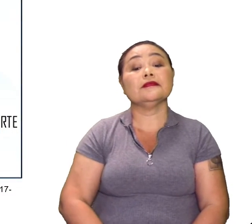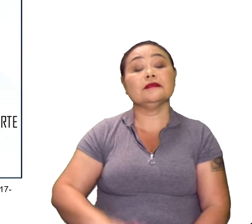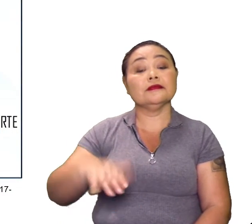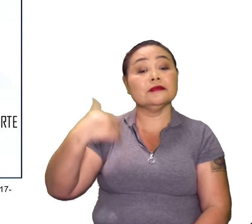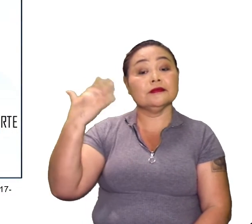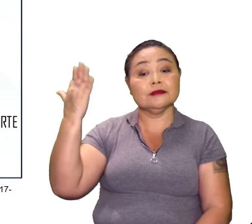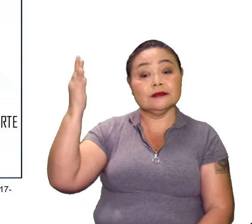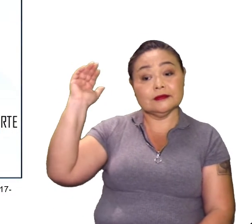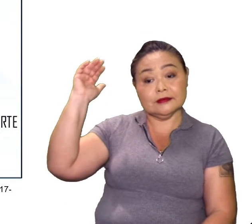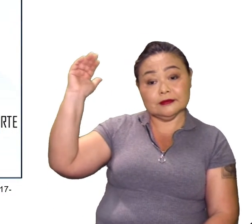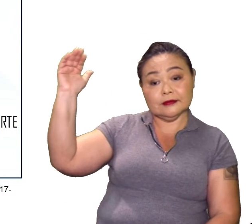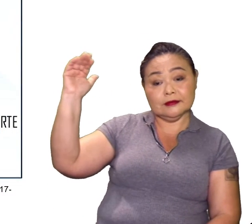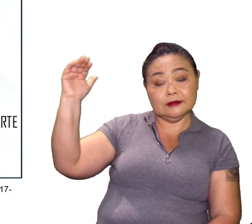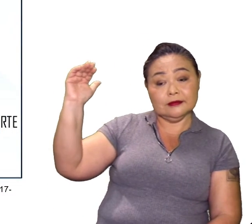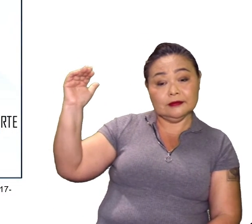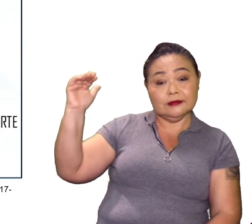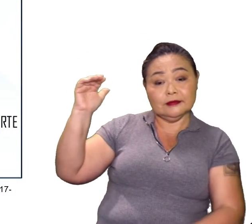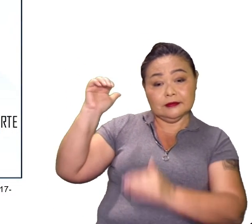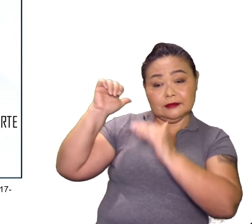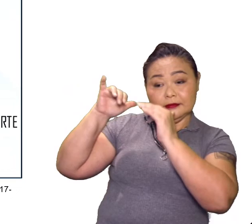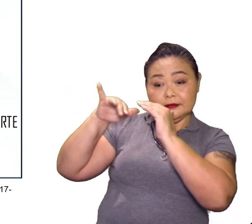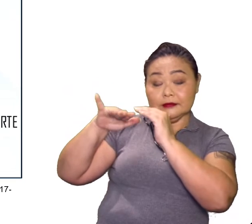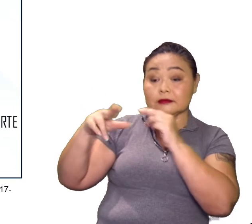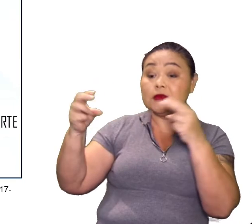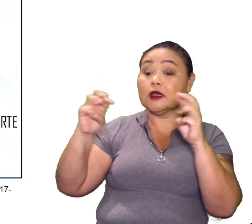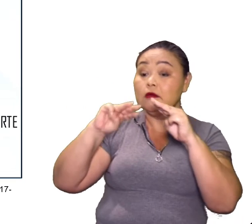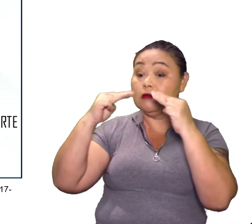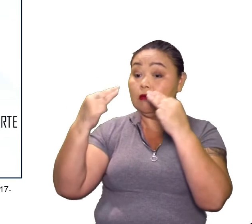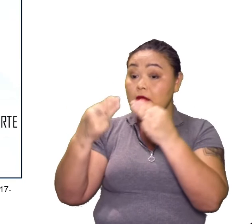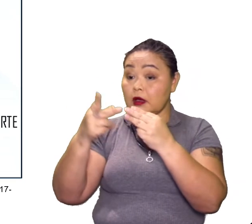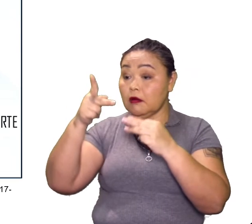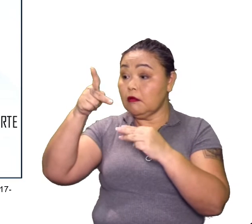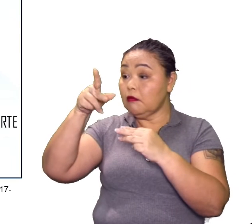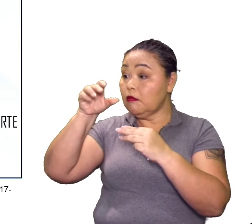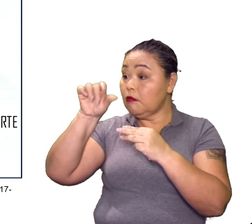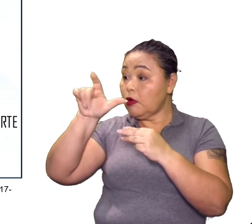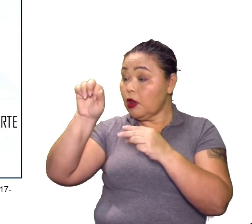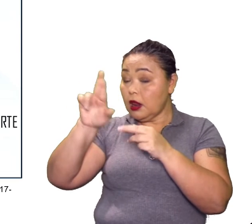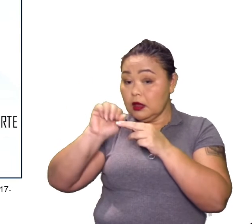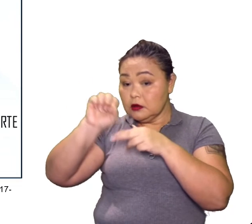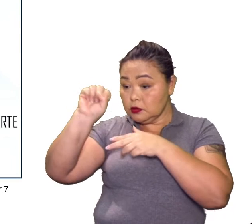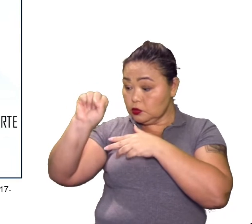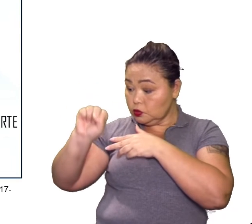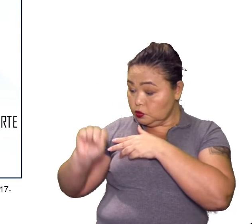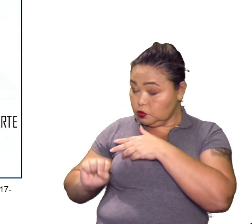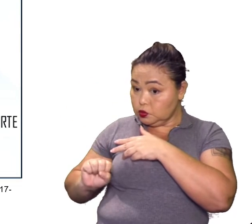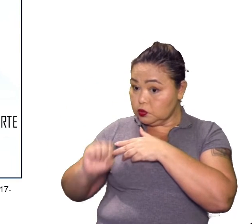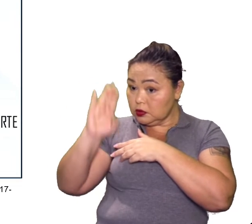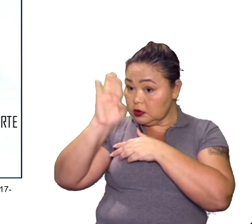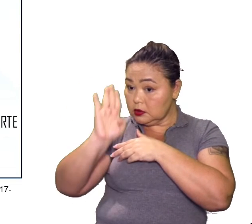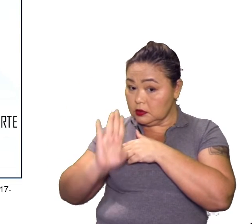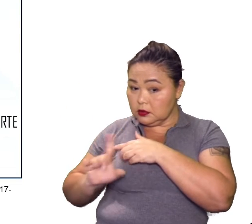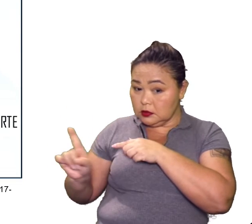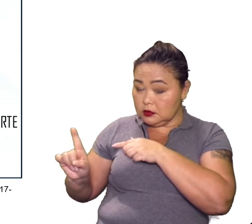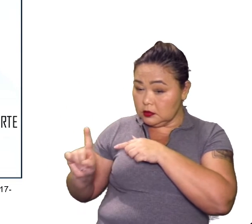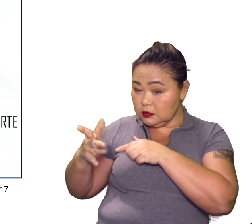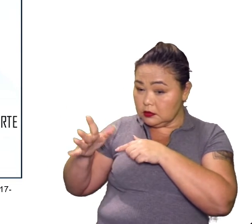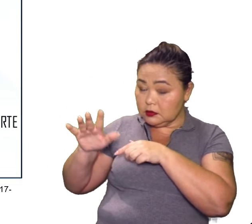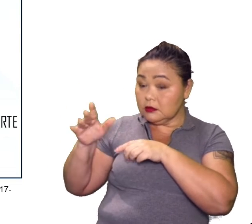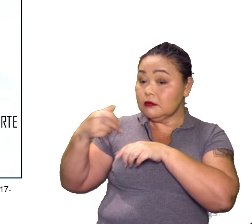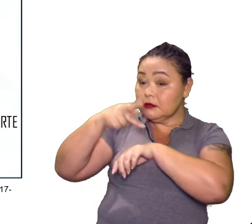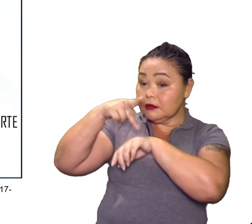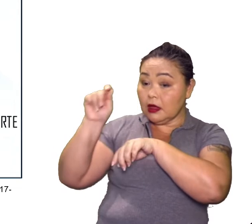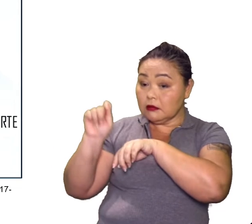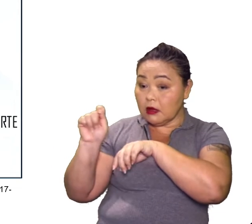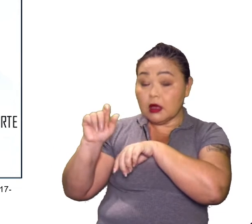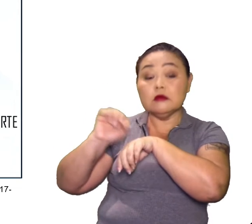Então, aqui vocês veem a penetração da massa polar, que vem aqui do sul do Brasil, ali perto da